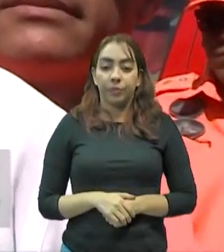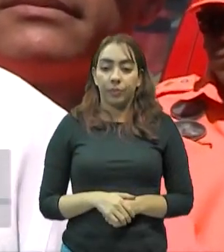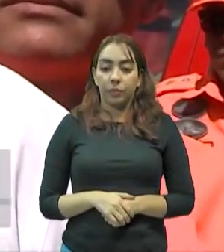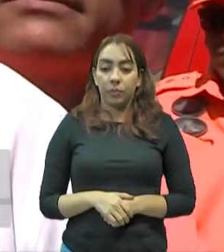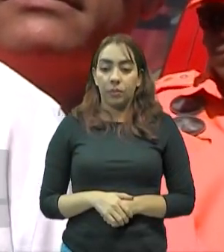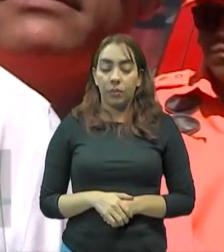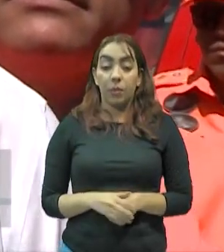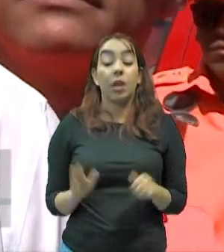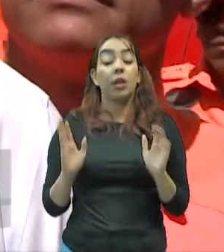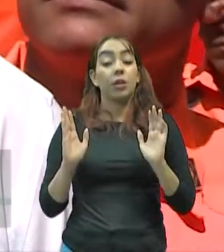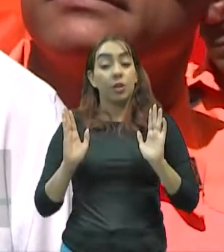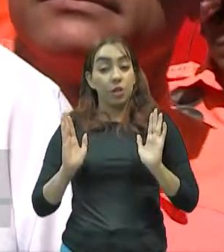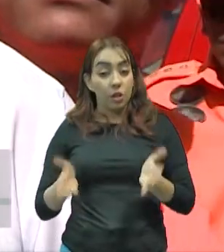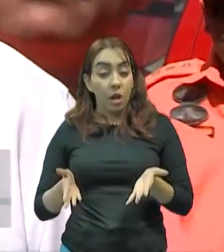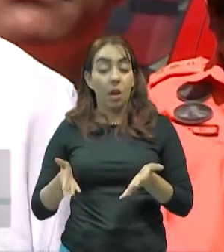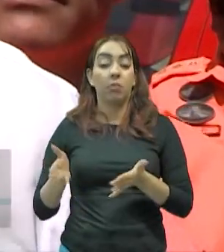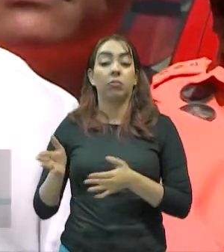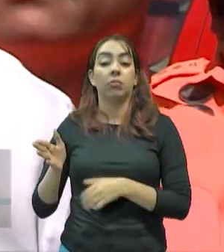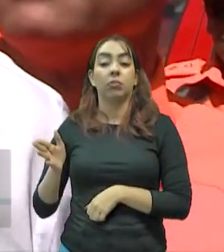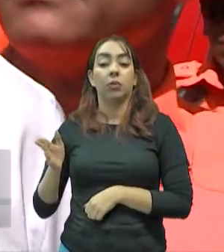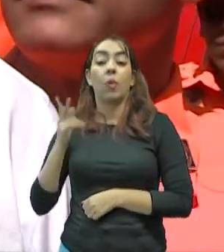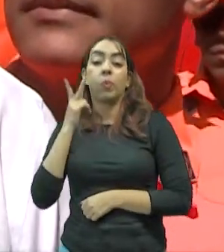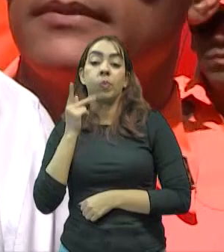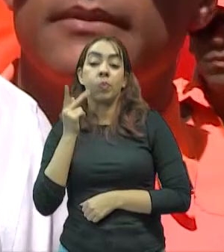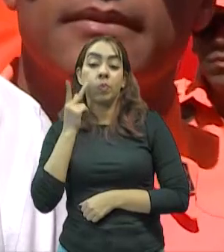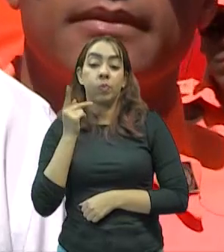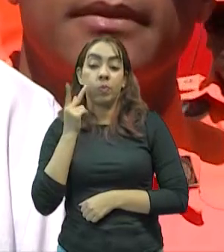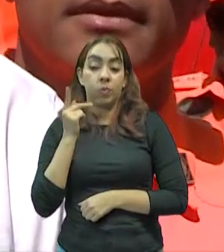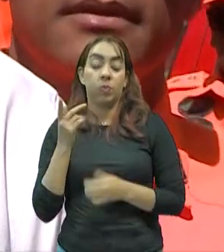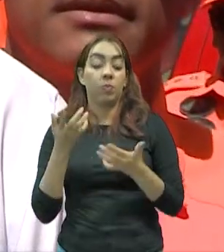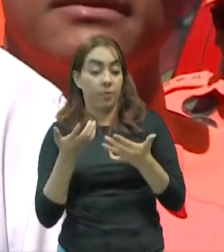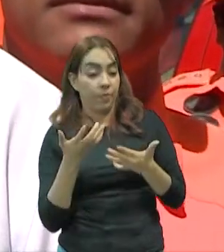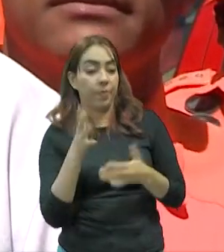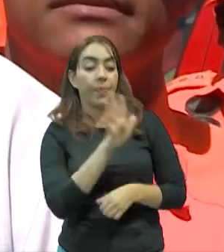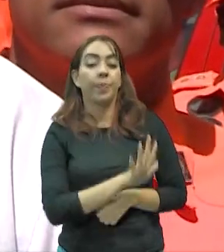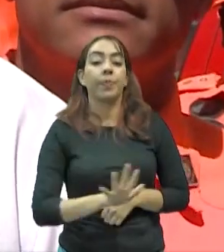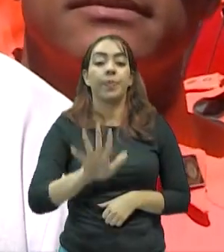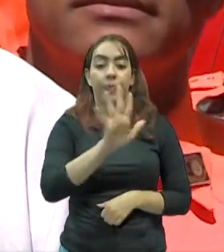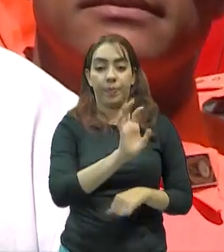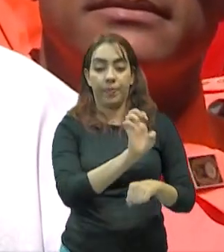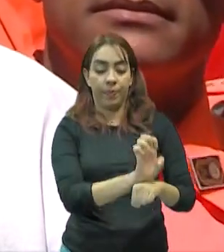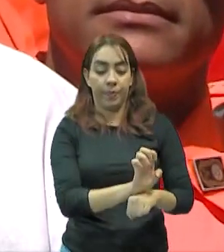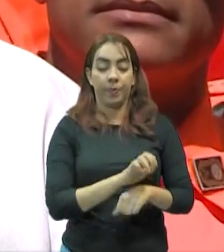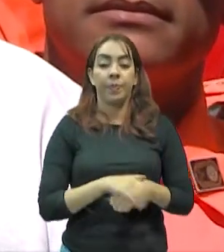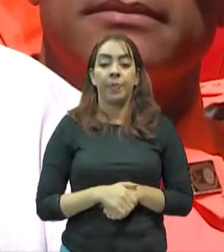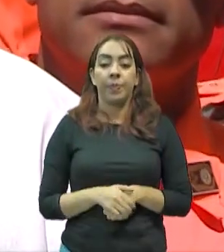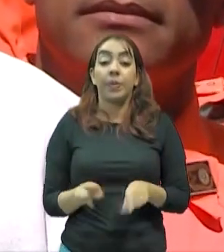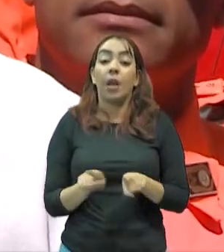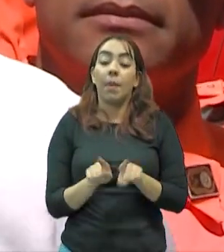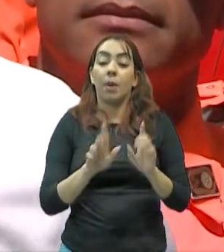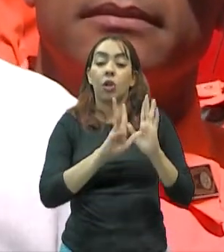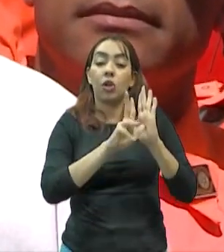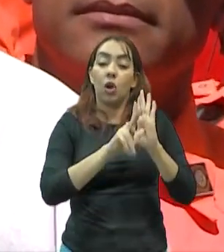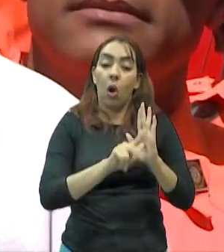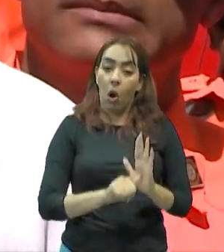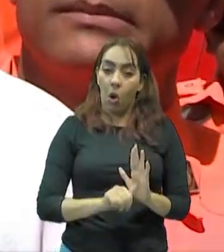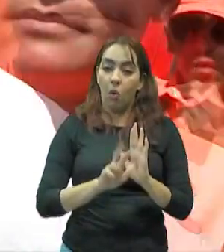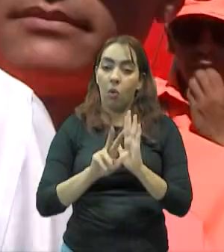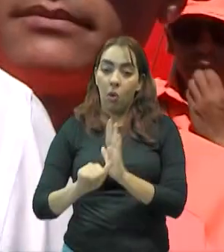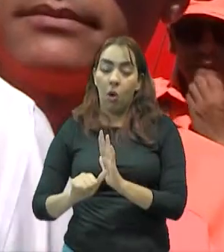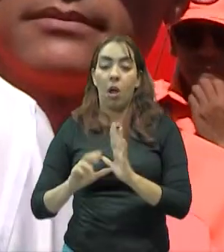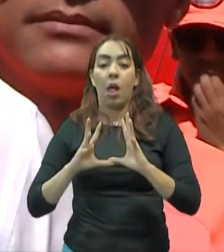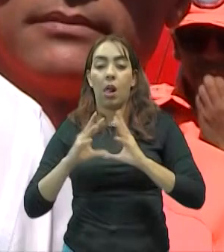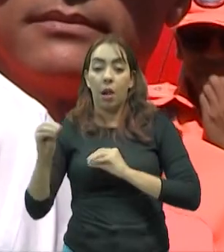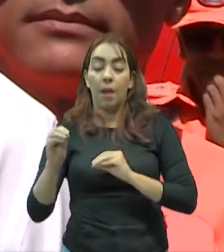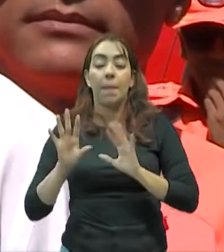de homicídios na nossa capital no Estado do Ceará como um todo nós temos reduzido os índices de furto e de roubo mas eu sei que ainda são muito elevados